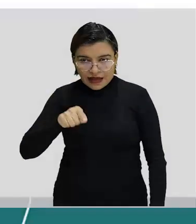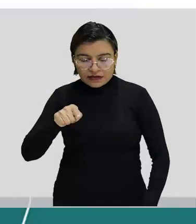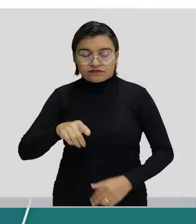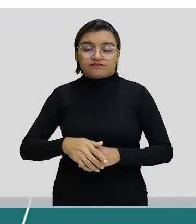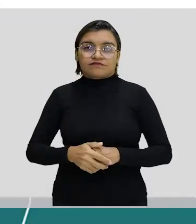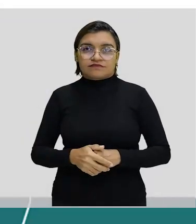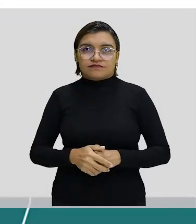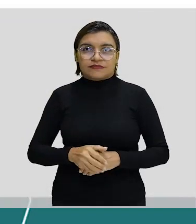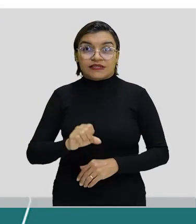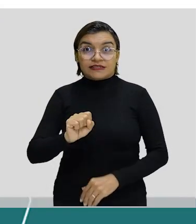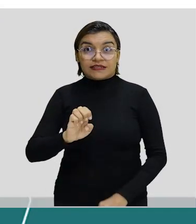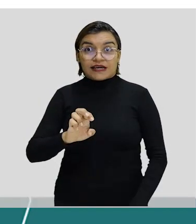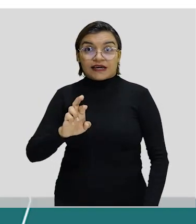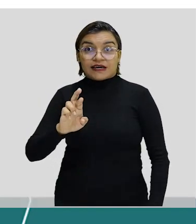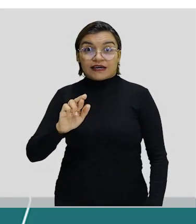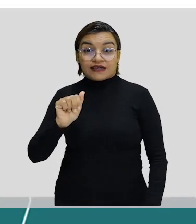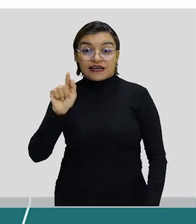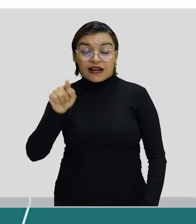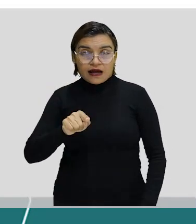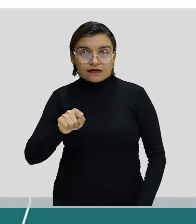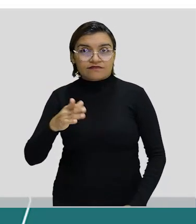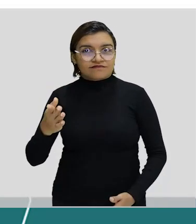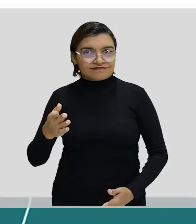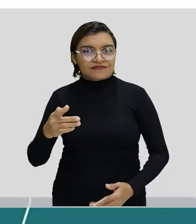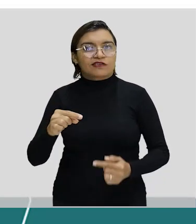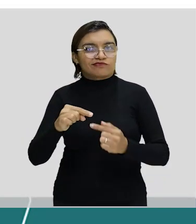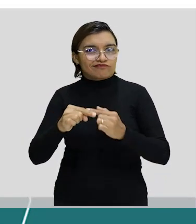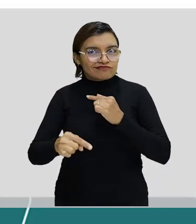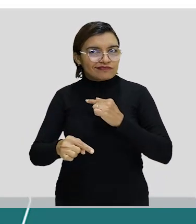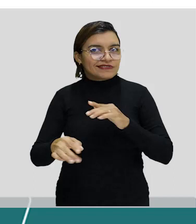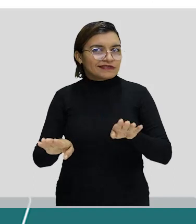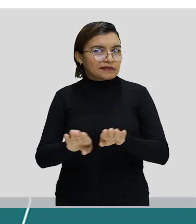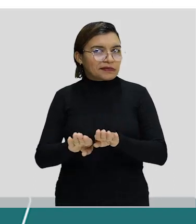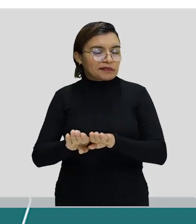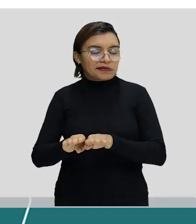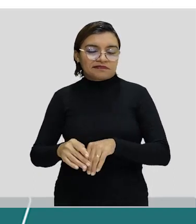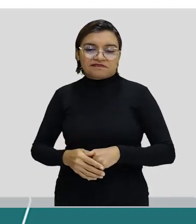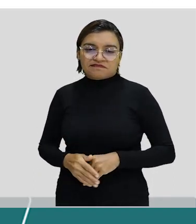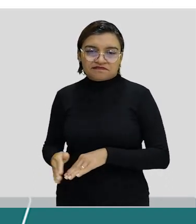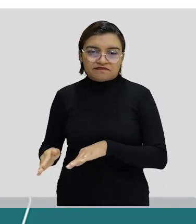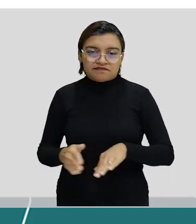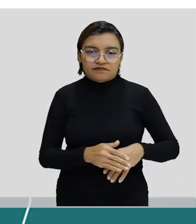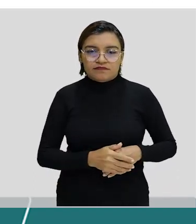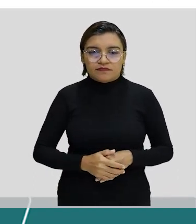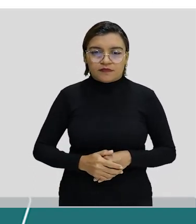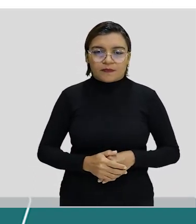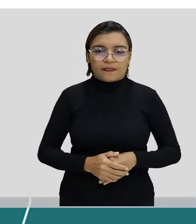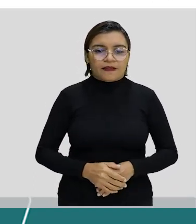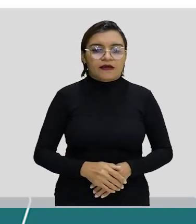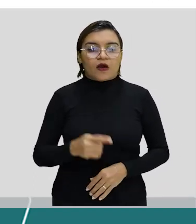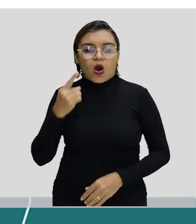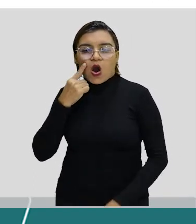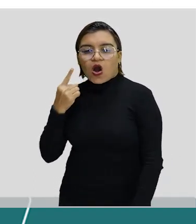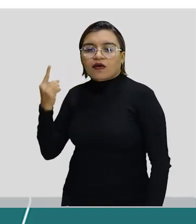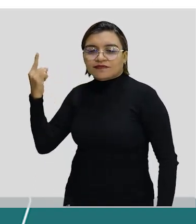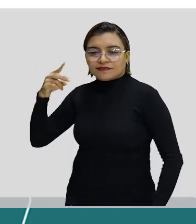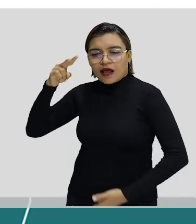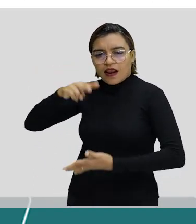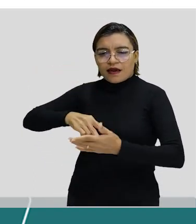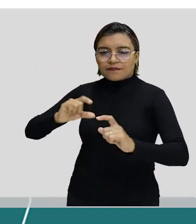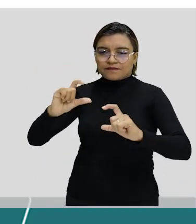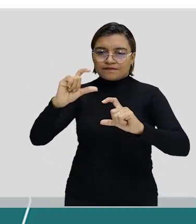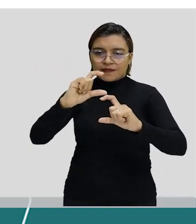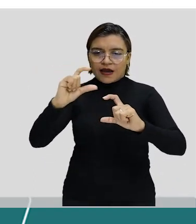Olha isso aqui que é engraçado. Ó. Seu nome não é um nome, Osmar. É um erro de